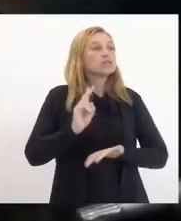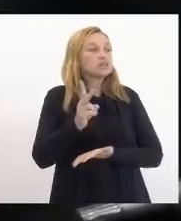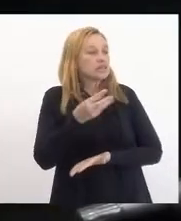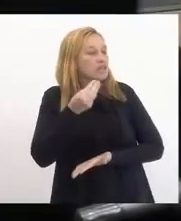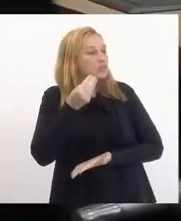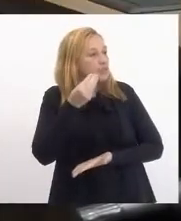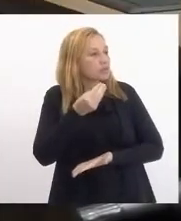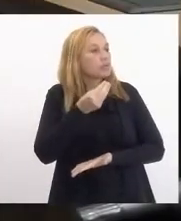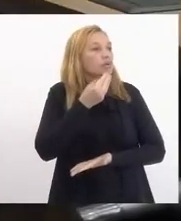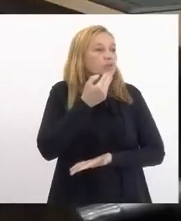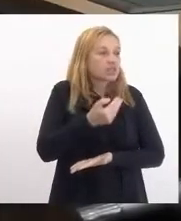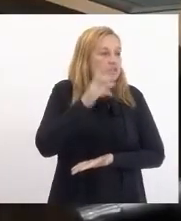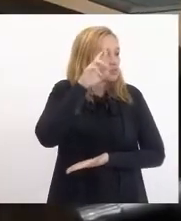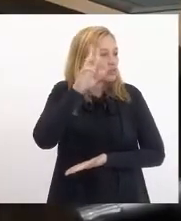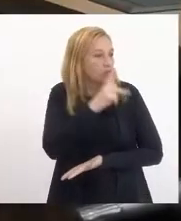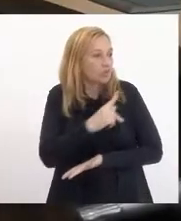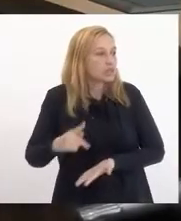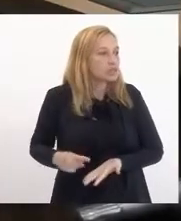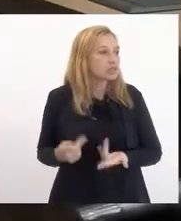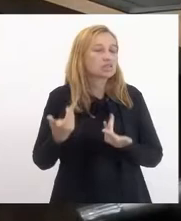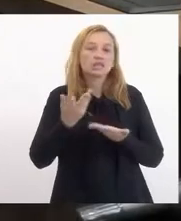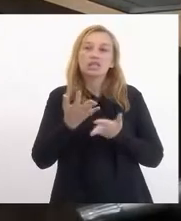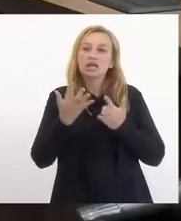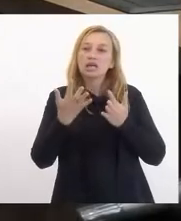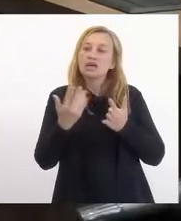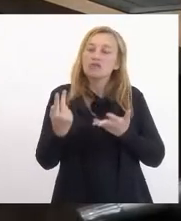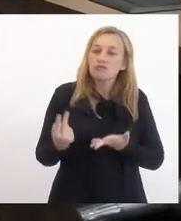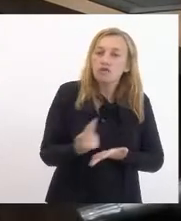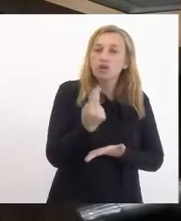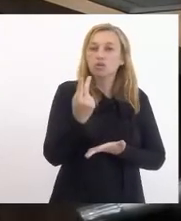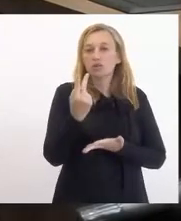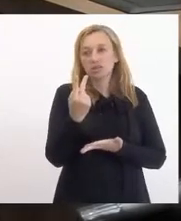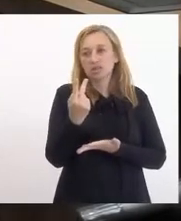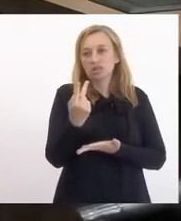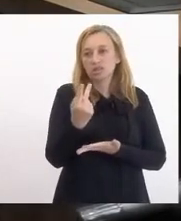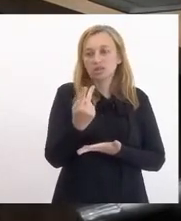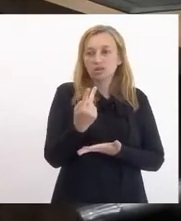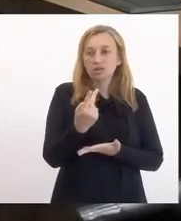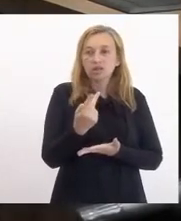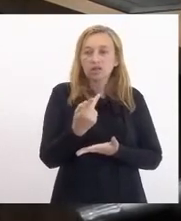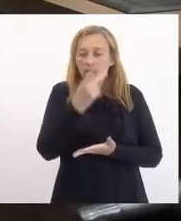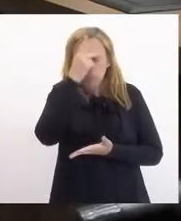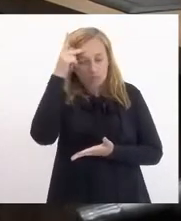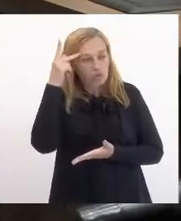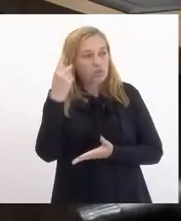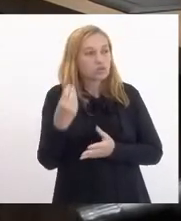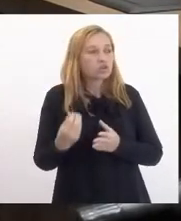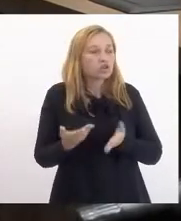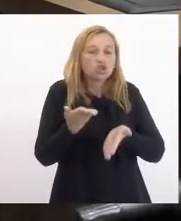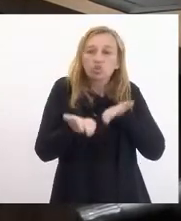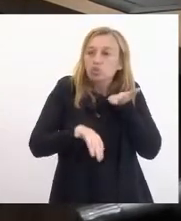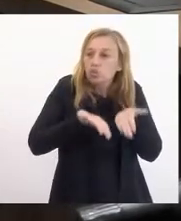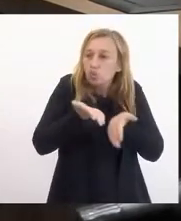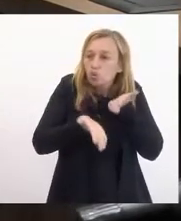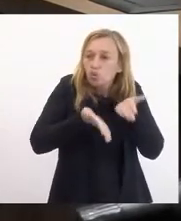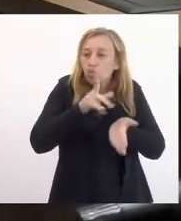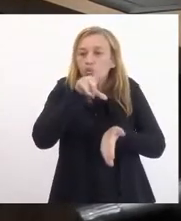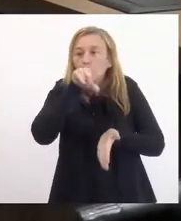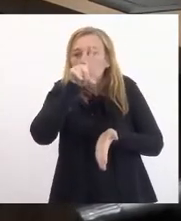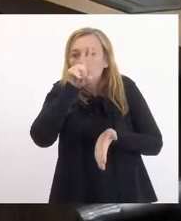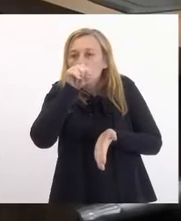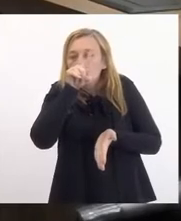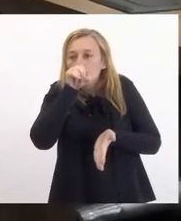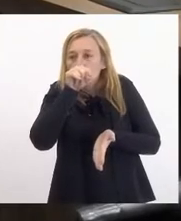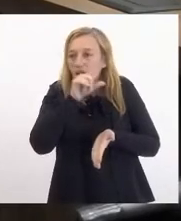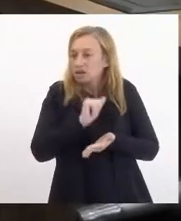tentando, senhora presidente, é prestigiar os criadores amadores que